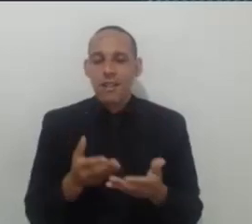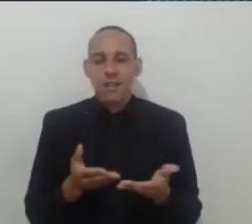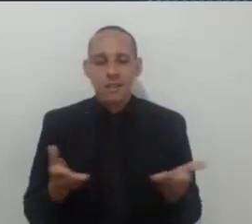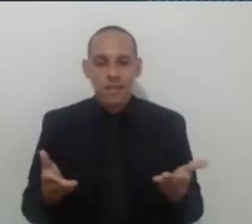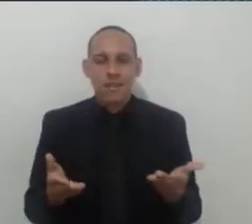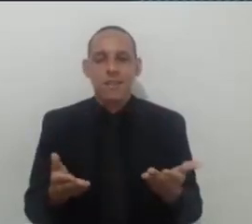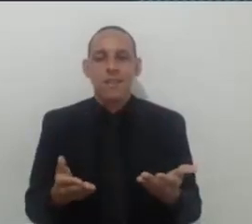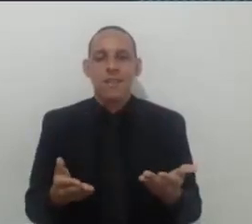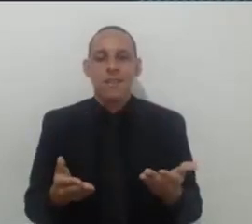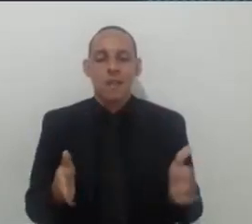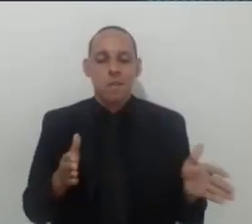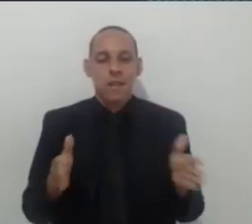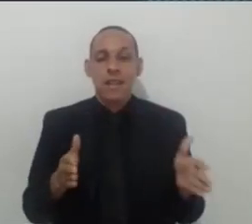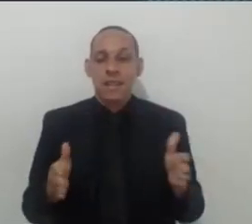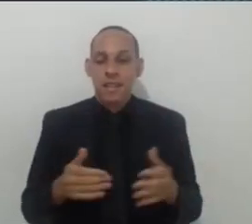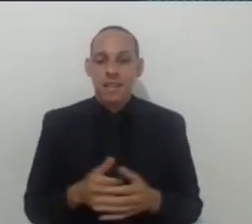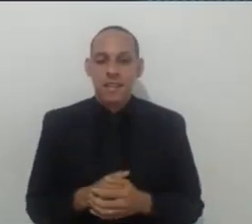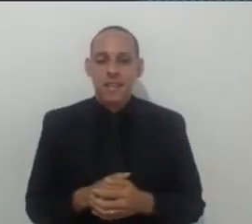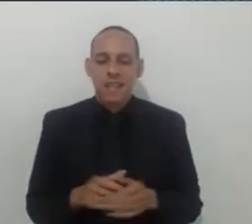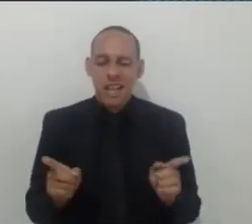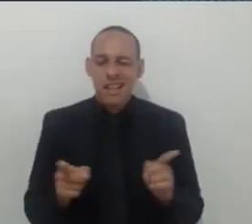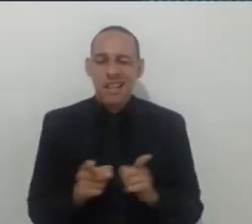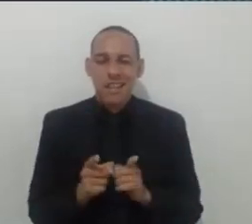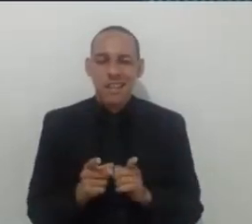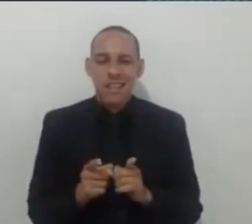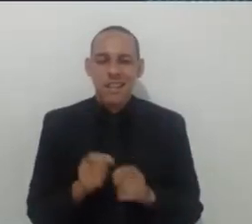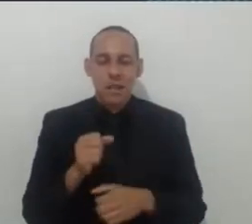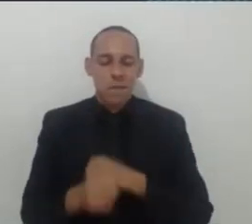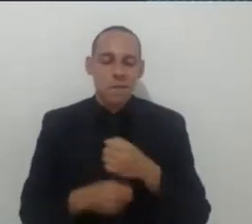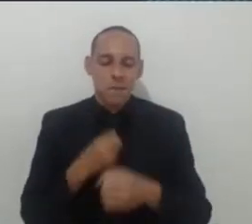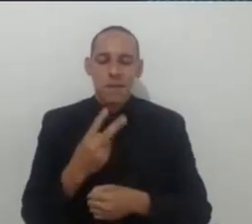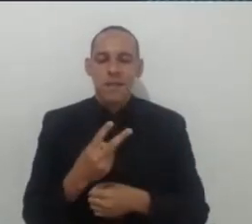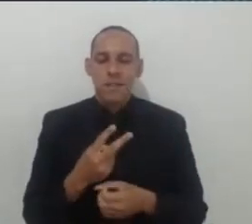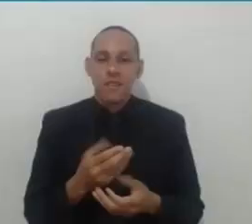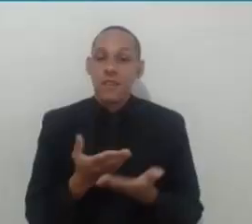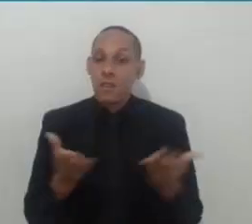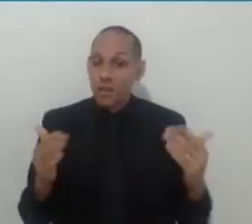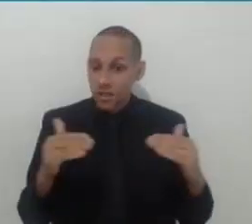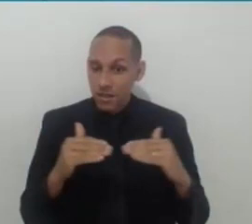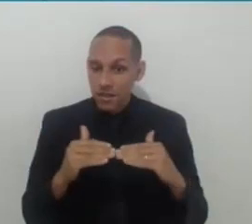durante esse curto período, 2 anos. Todos concordam?